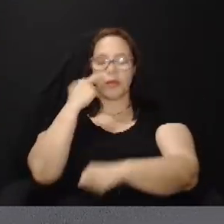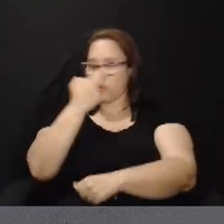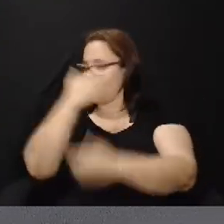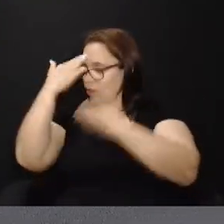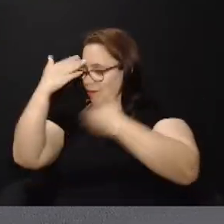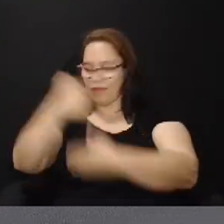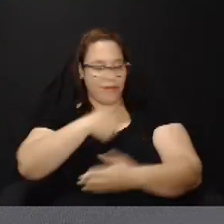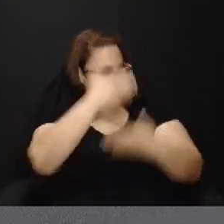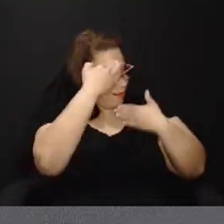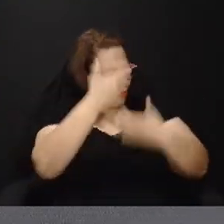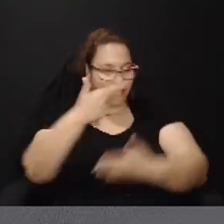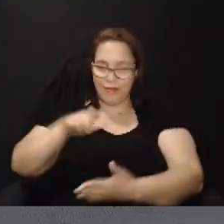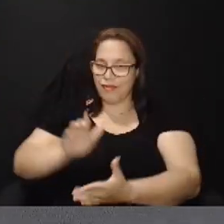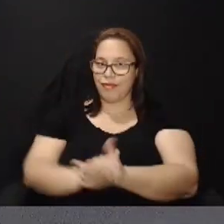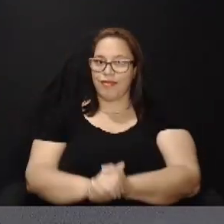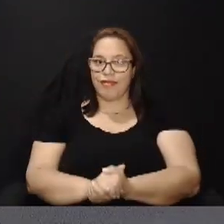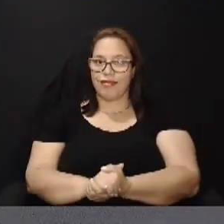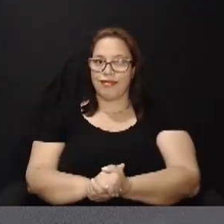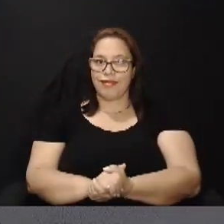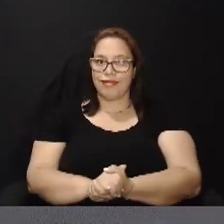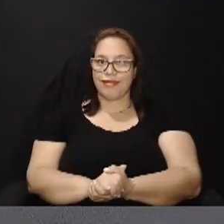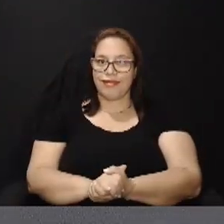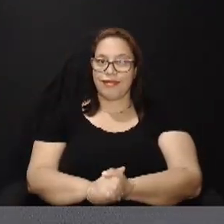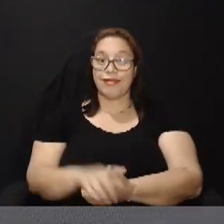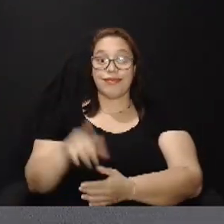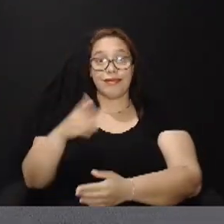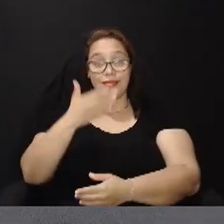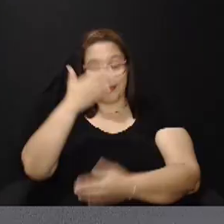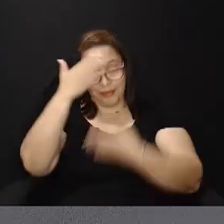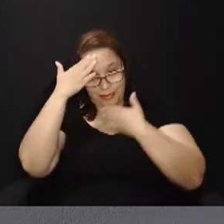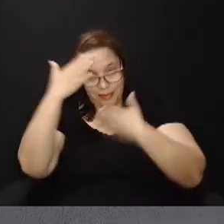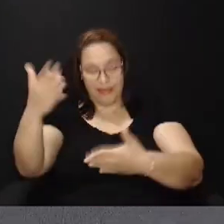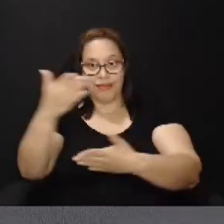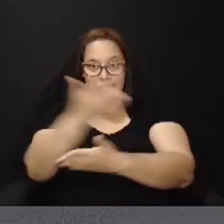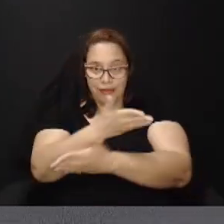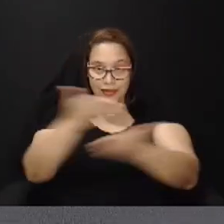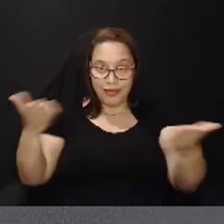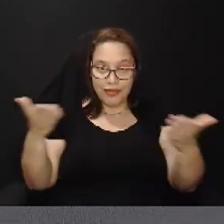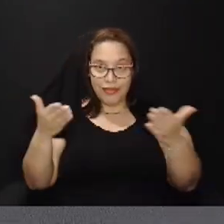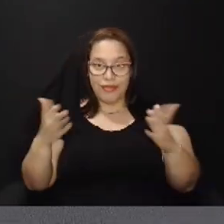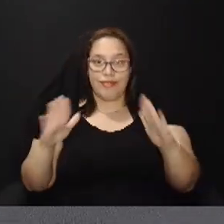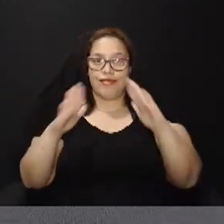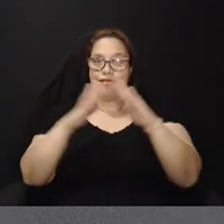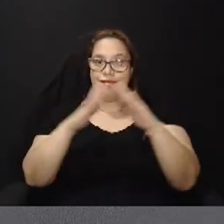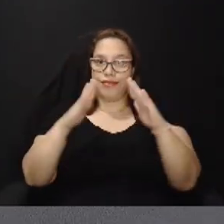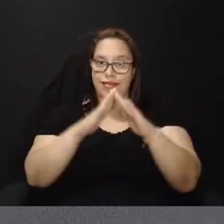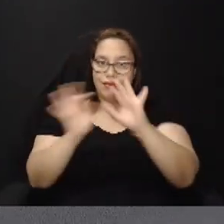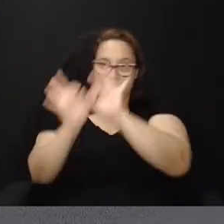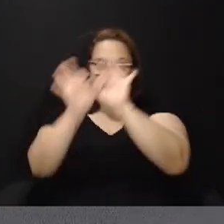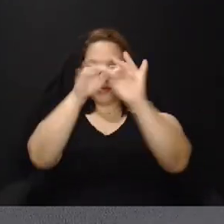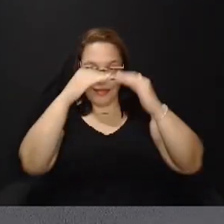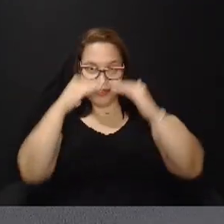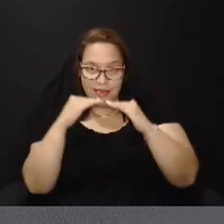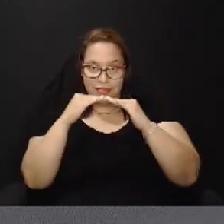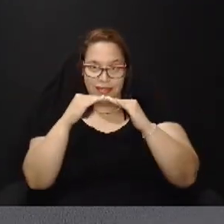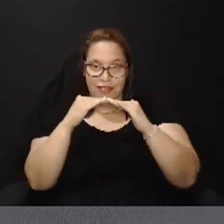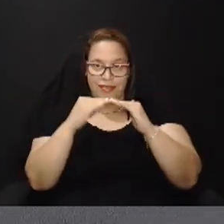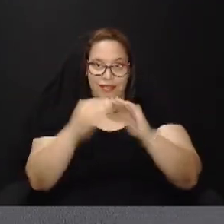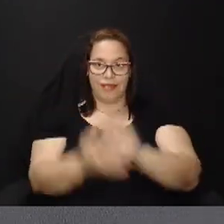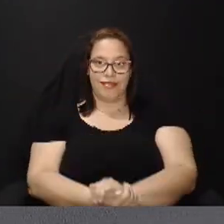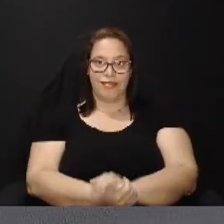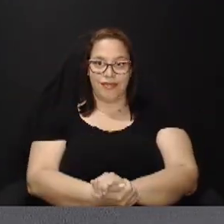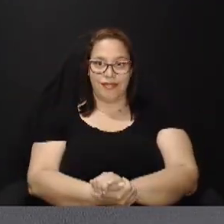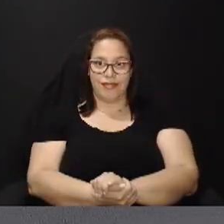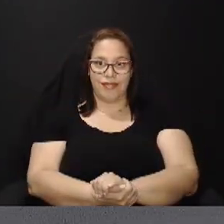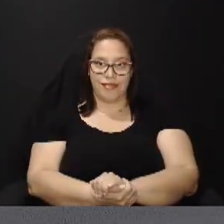vez. Obrigado. Um grande abraço. Tchau, tchau. Eu também agradeço você que está aí em casa pela sua companhia e pela sua audiência.